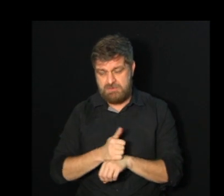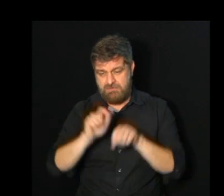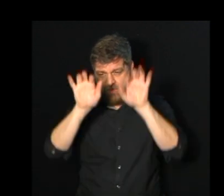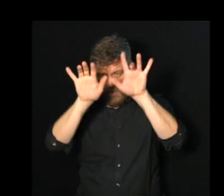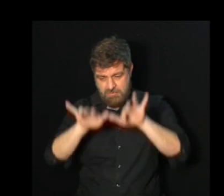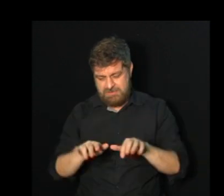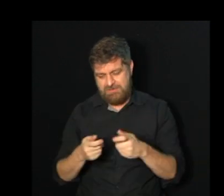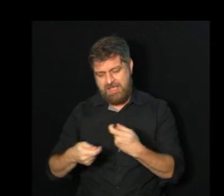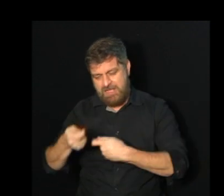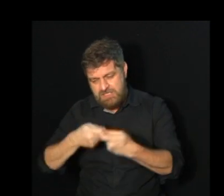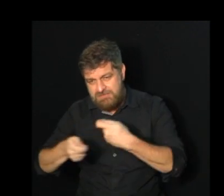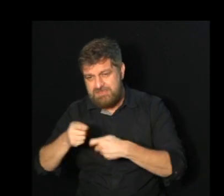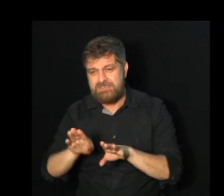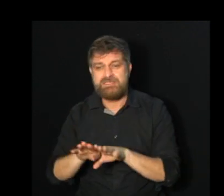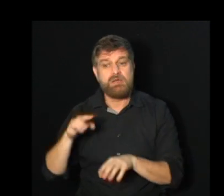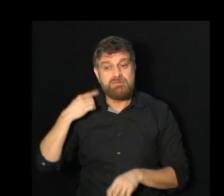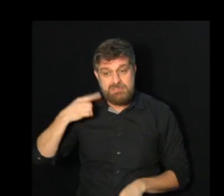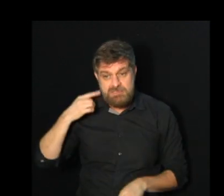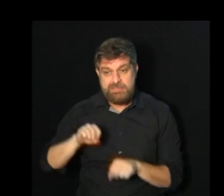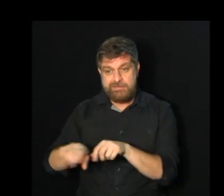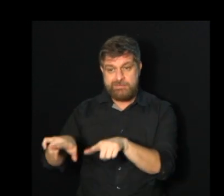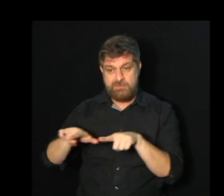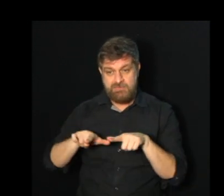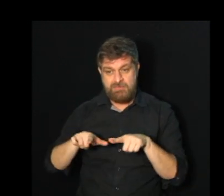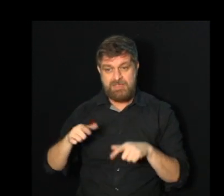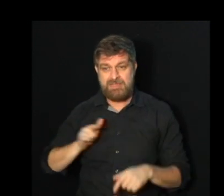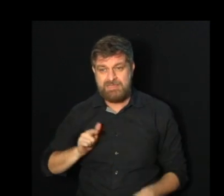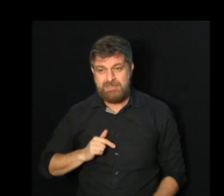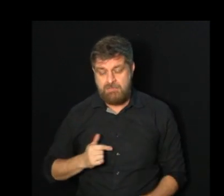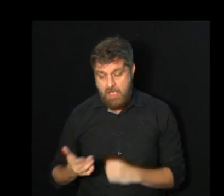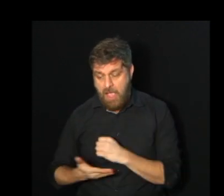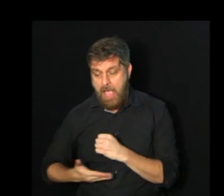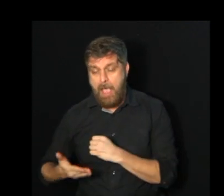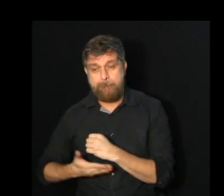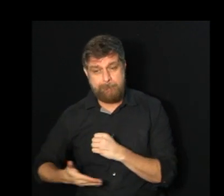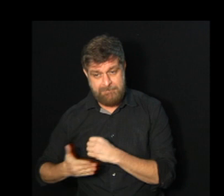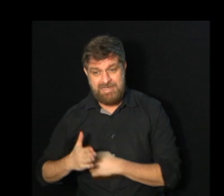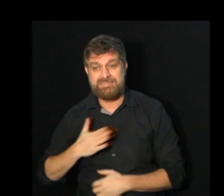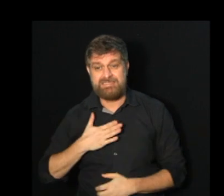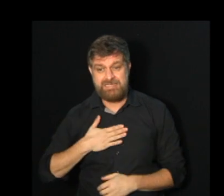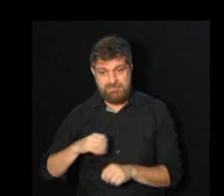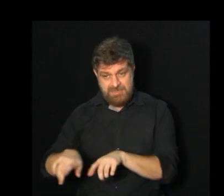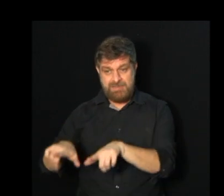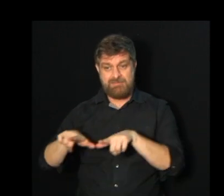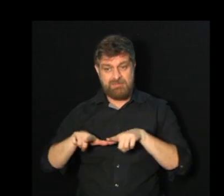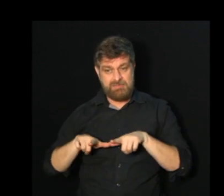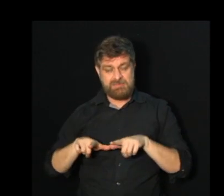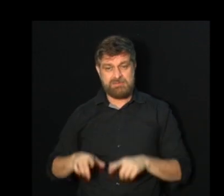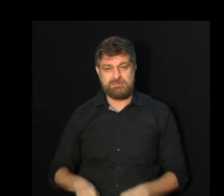direito, administração. Isso teve um papel fundamental na minha formação.